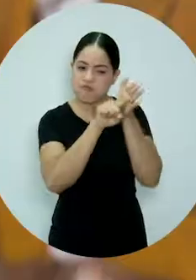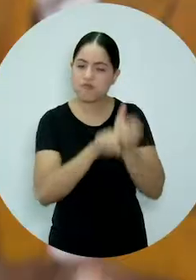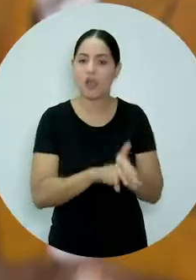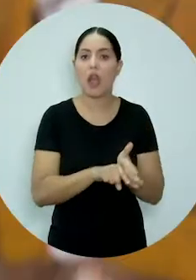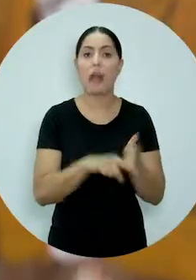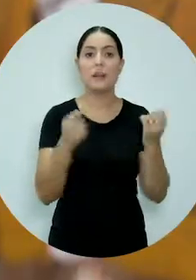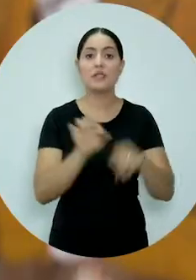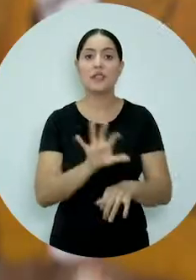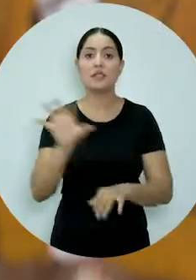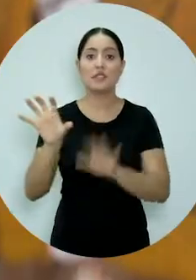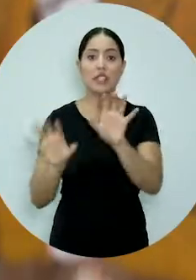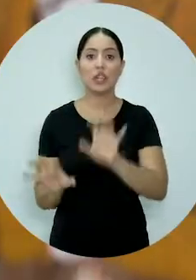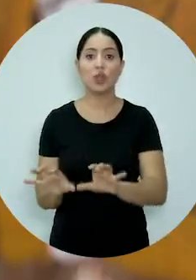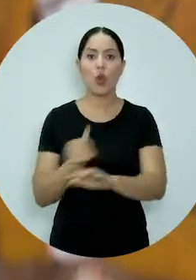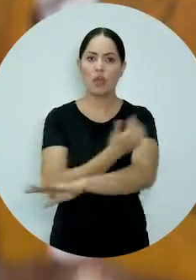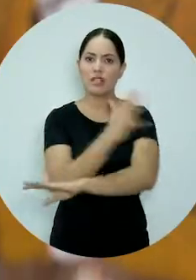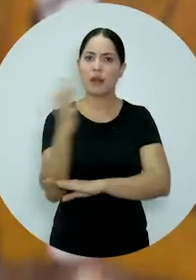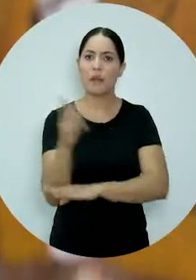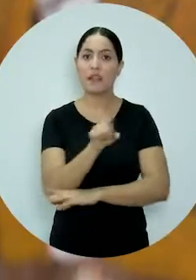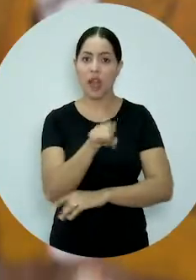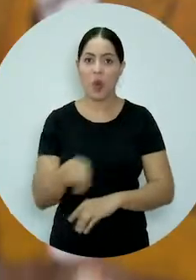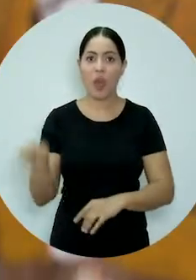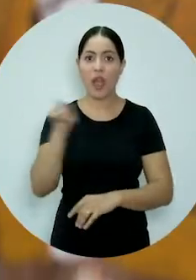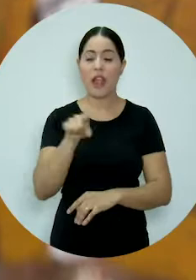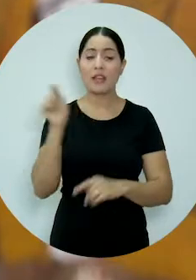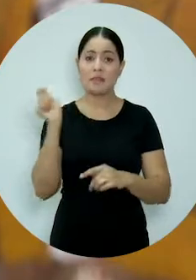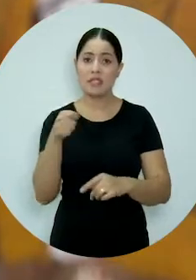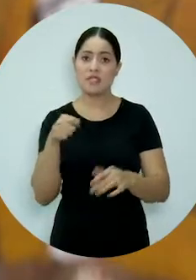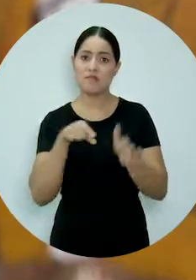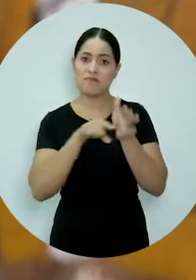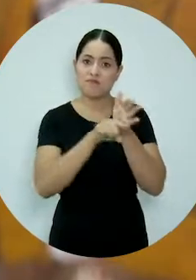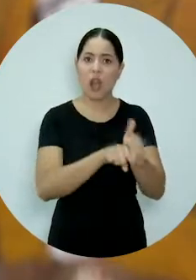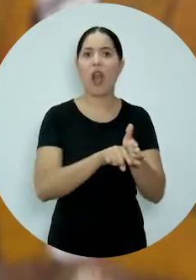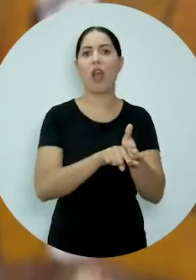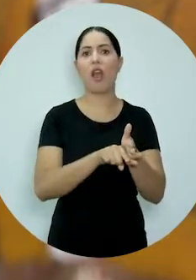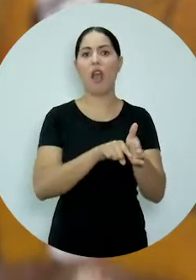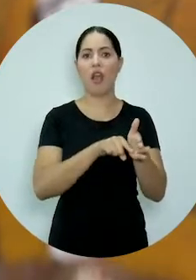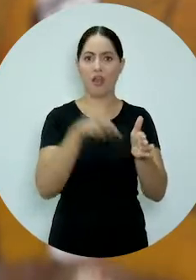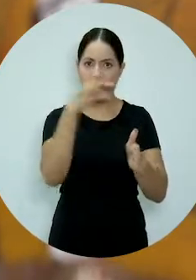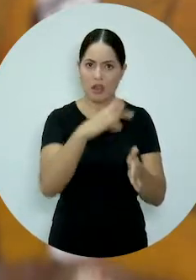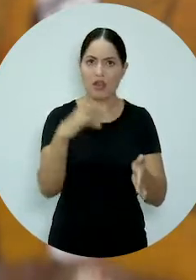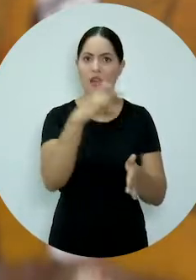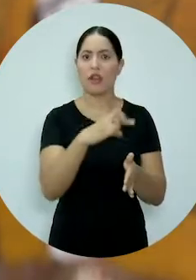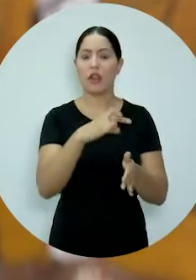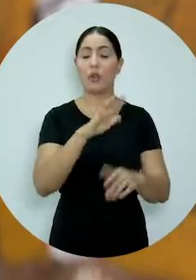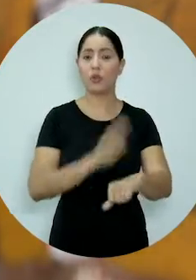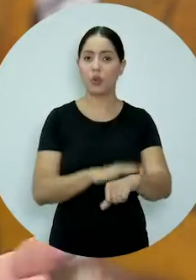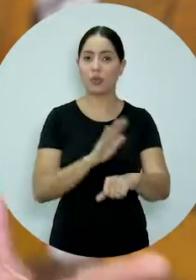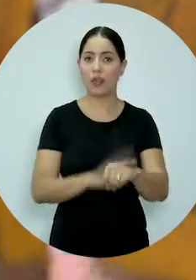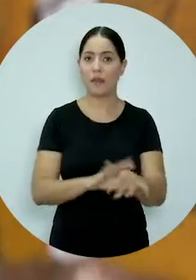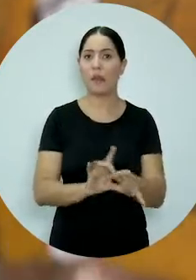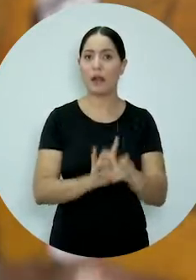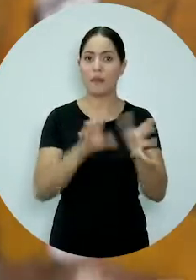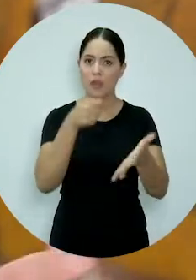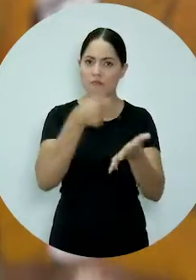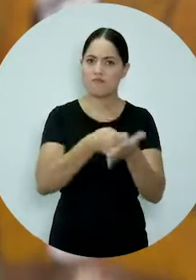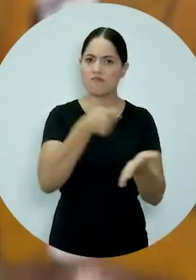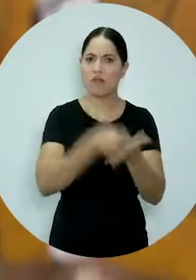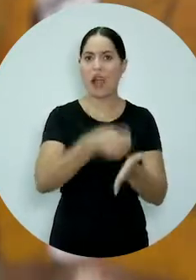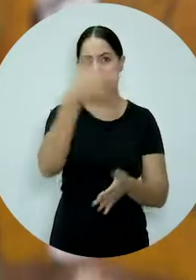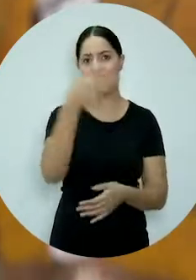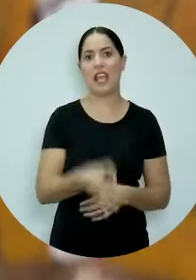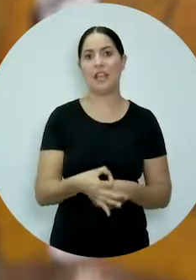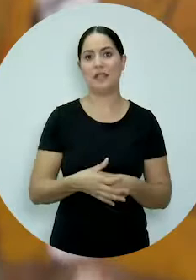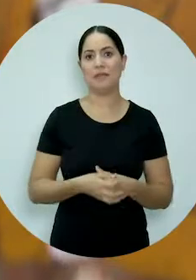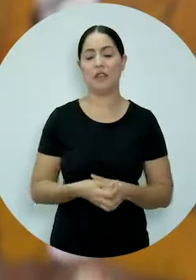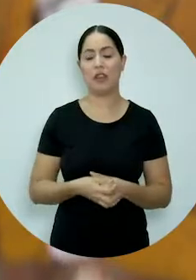preciso também que os órgãos ambientais tenham condição de fornecer essas licenças no tempo e no